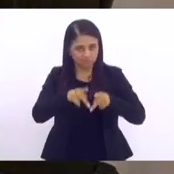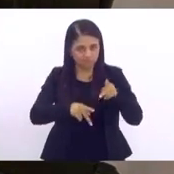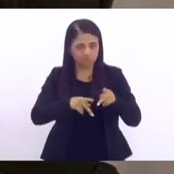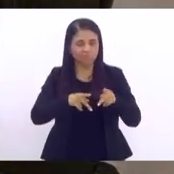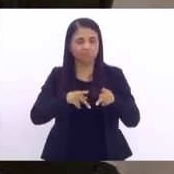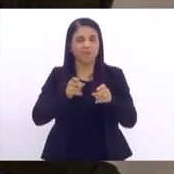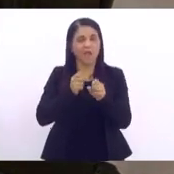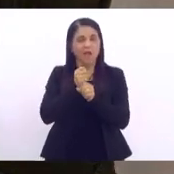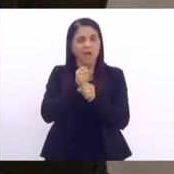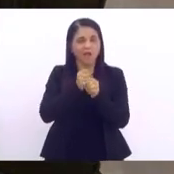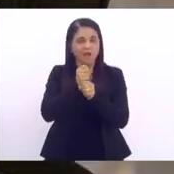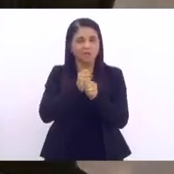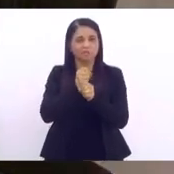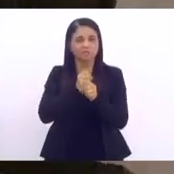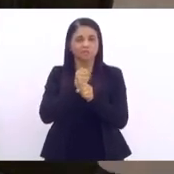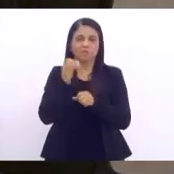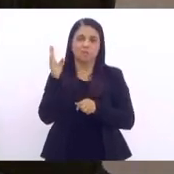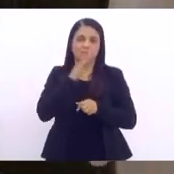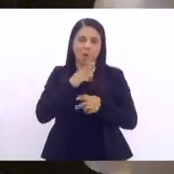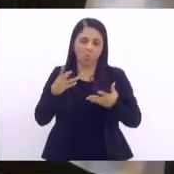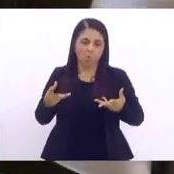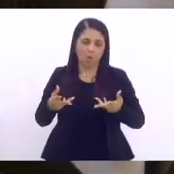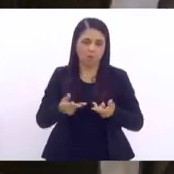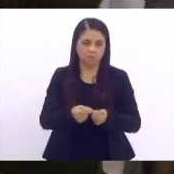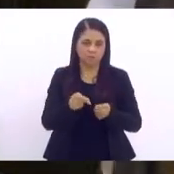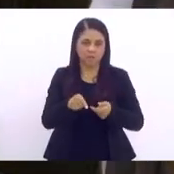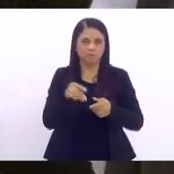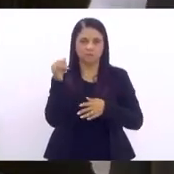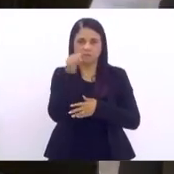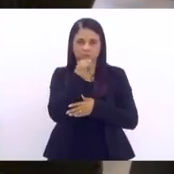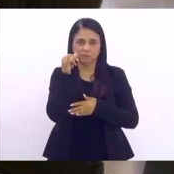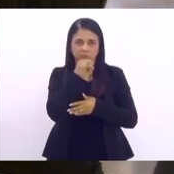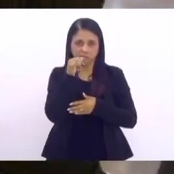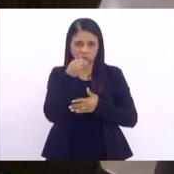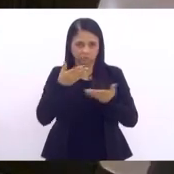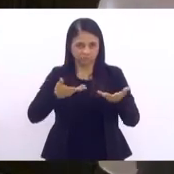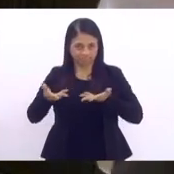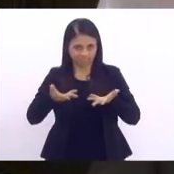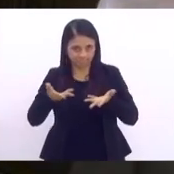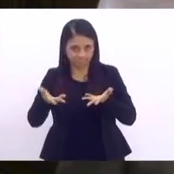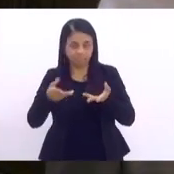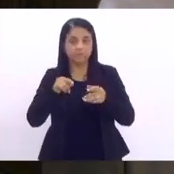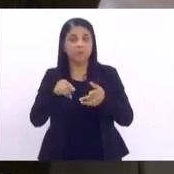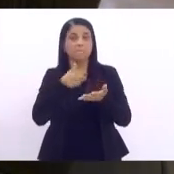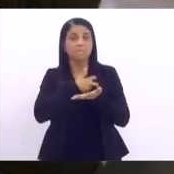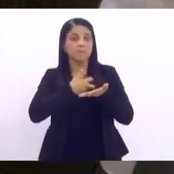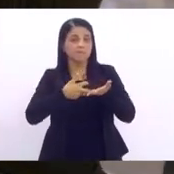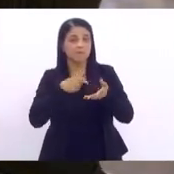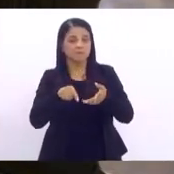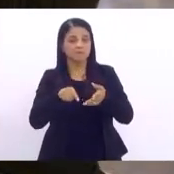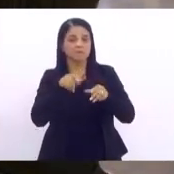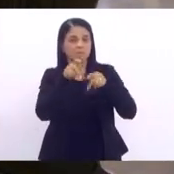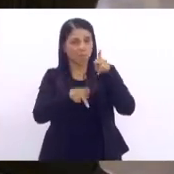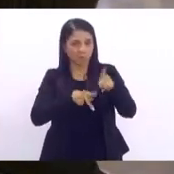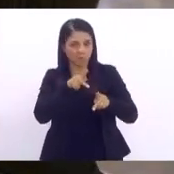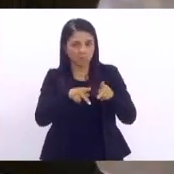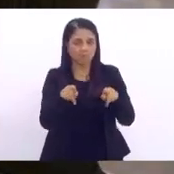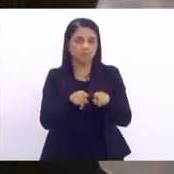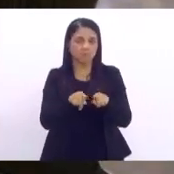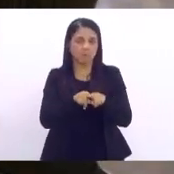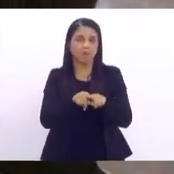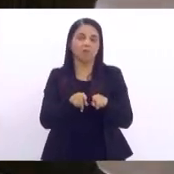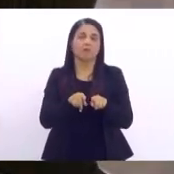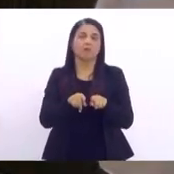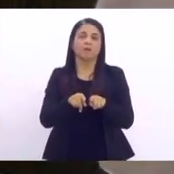qualidade do fornecimento dos seus serviços, que penaliza não só o cidadão fluminense, mas também como aqueles que